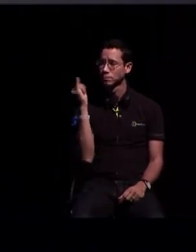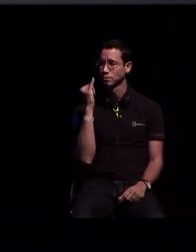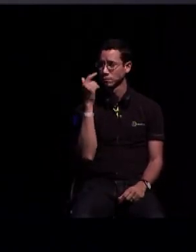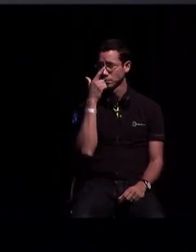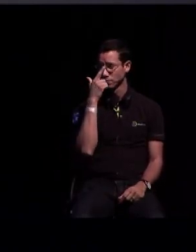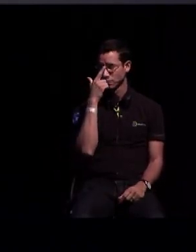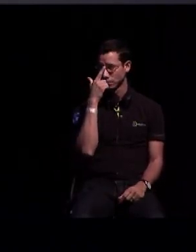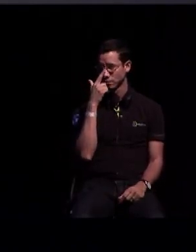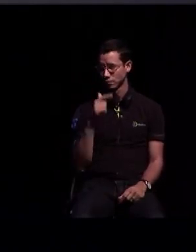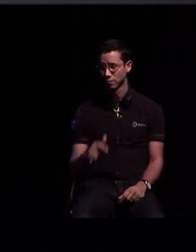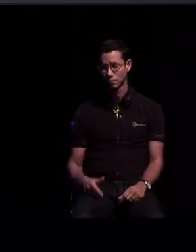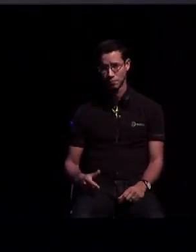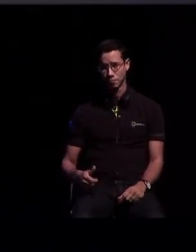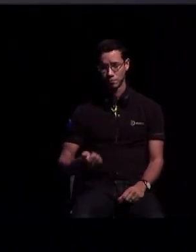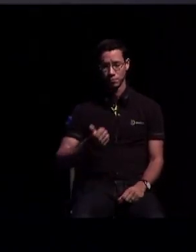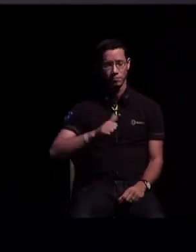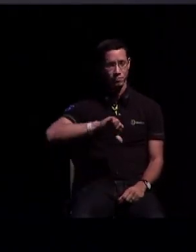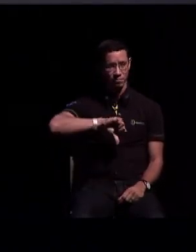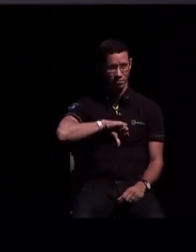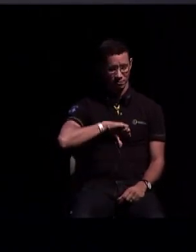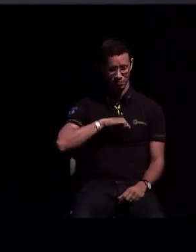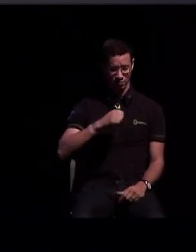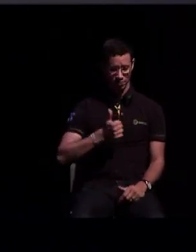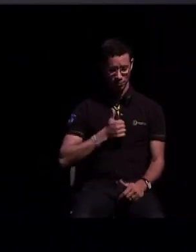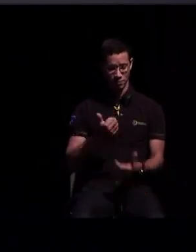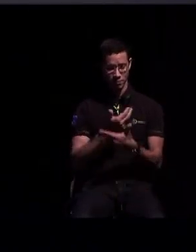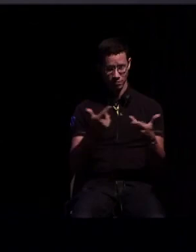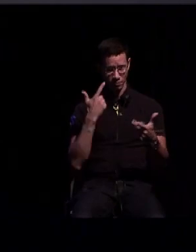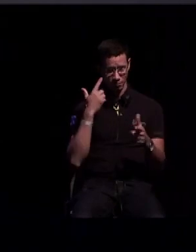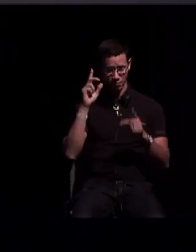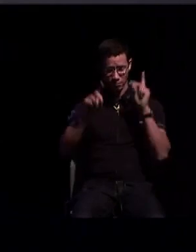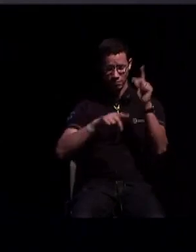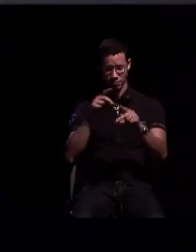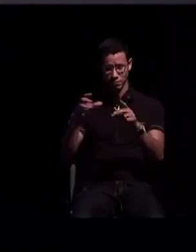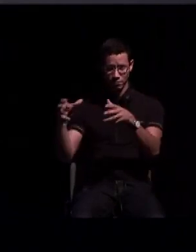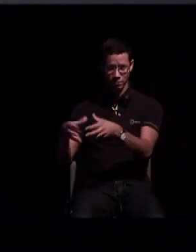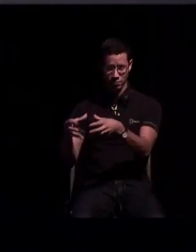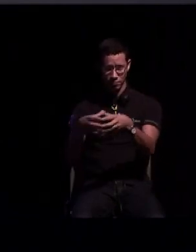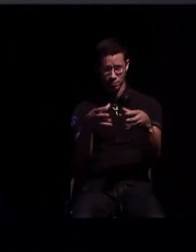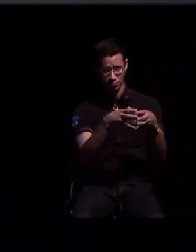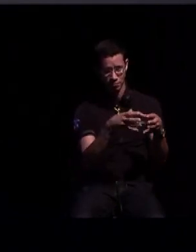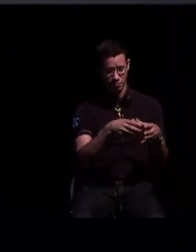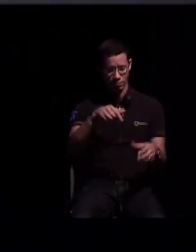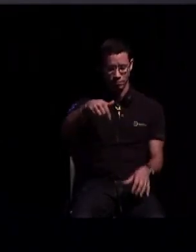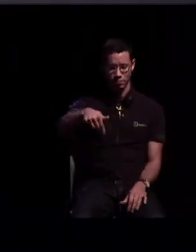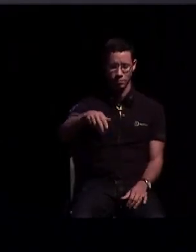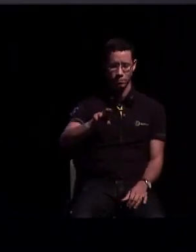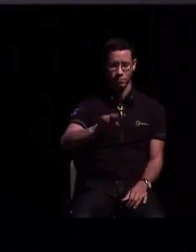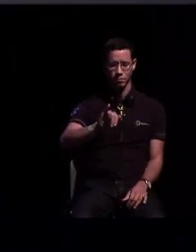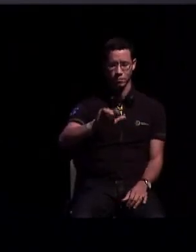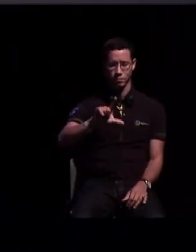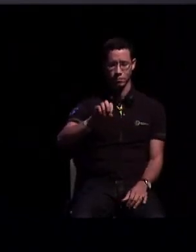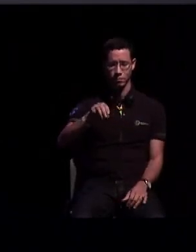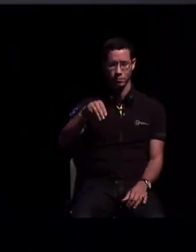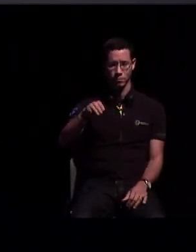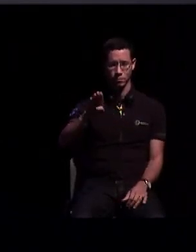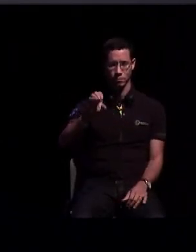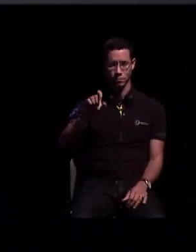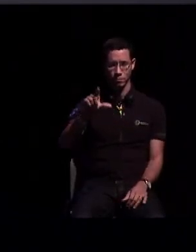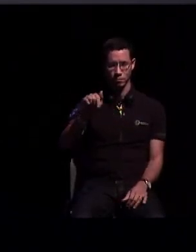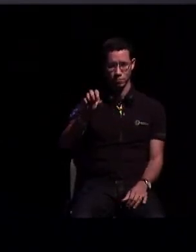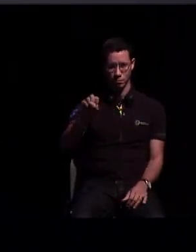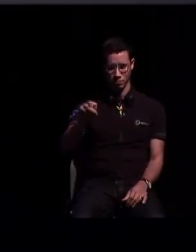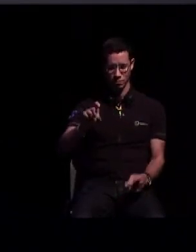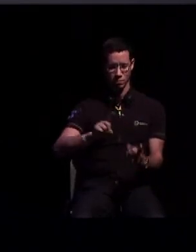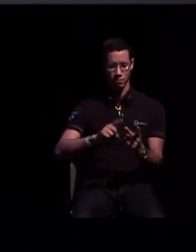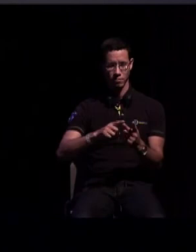a autoestima, quer dizer, todos esses povos que são, né, quilombolas, indígenas, etc., etc.,